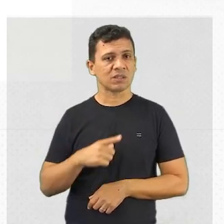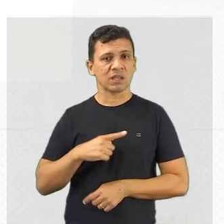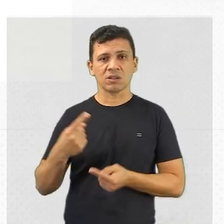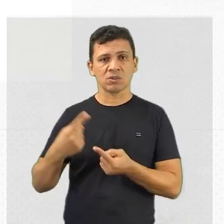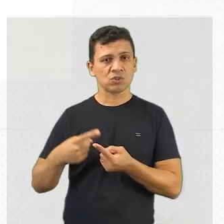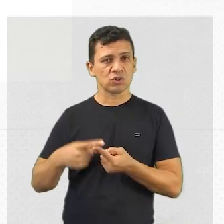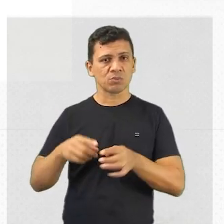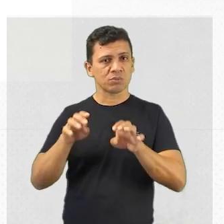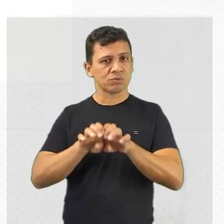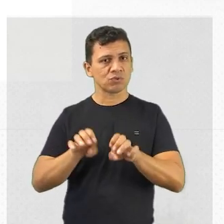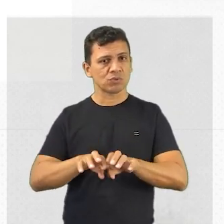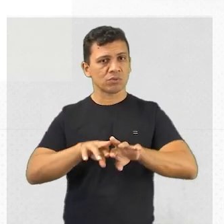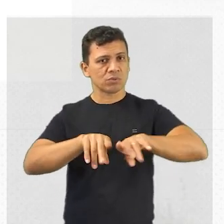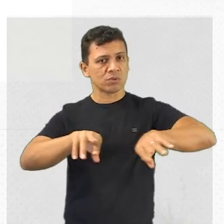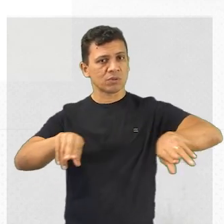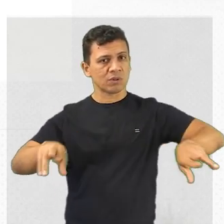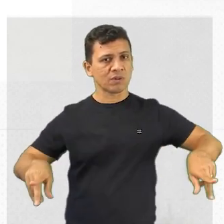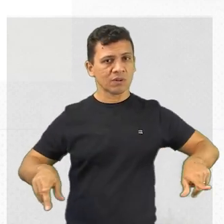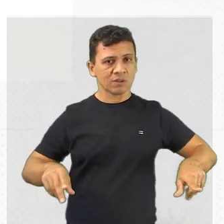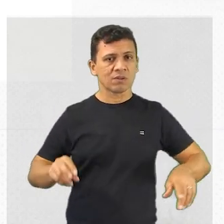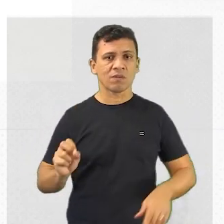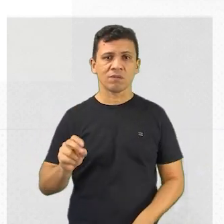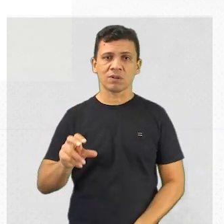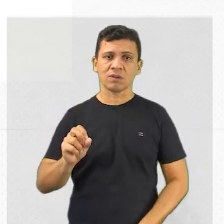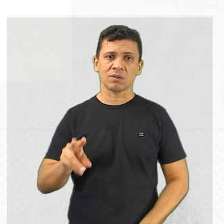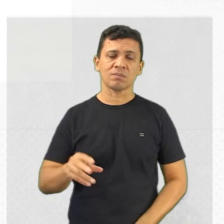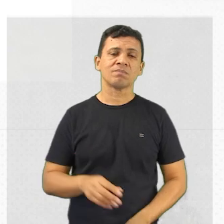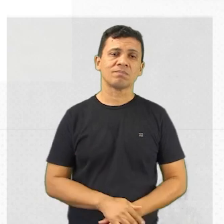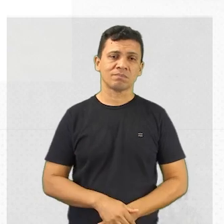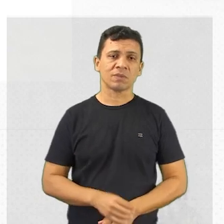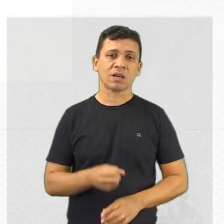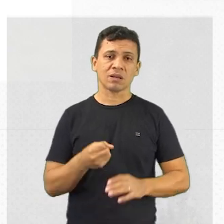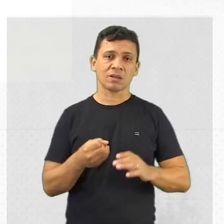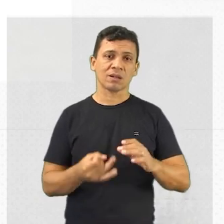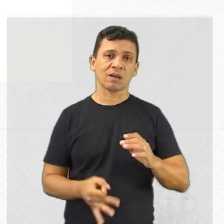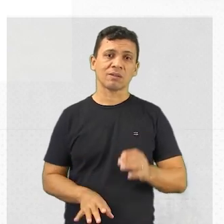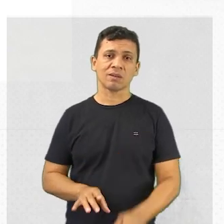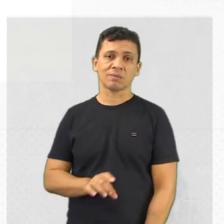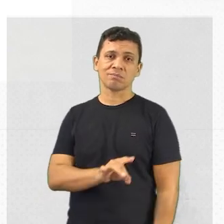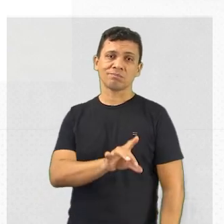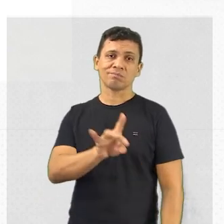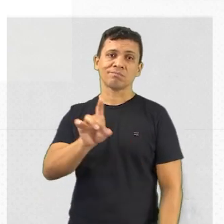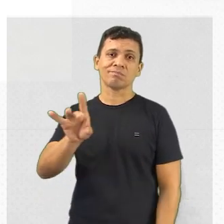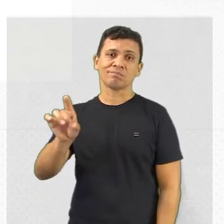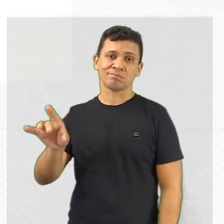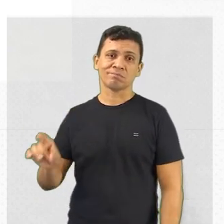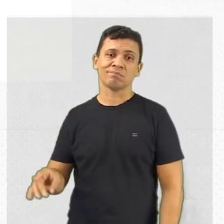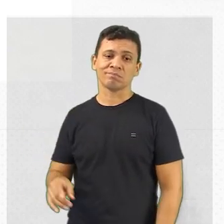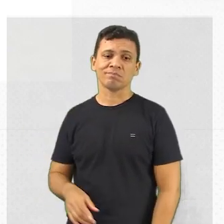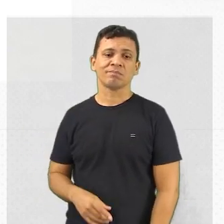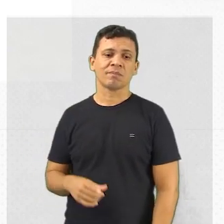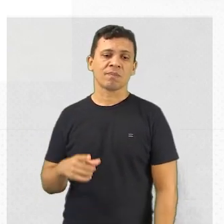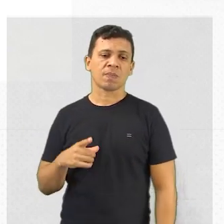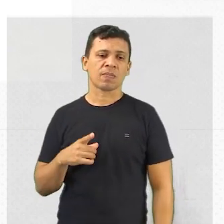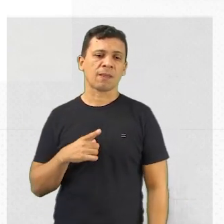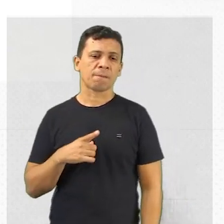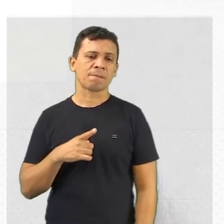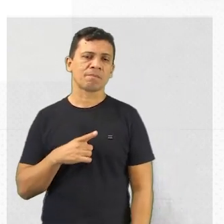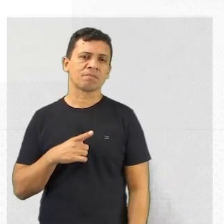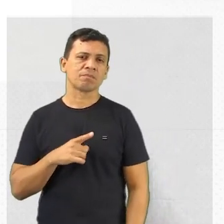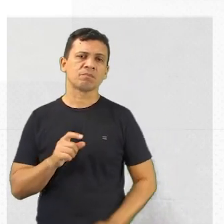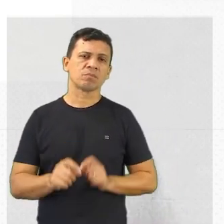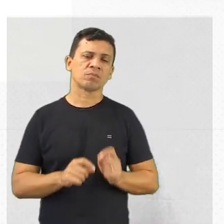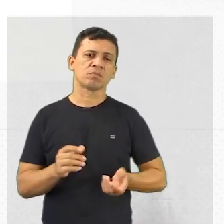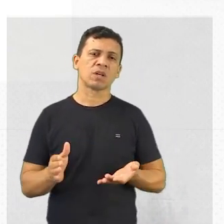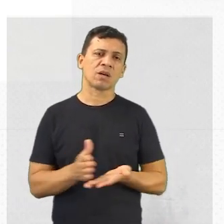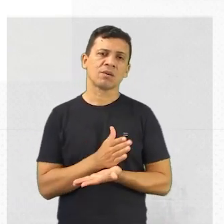diferentes estruturas do vírus que vai caracterizar cada vírus desse, e geralmente cada um ali, ele leva